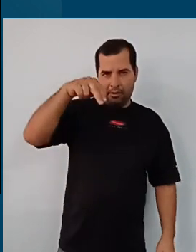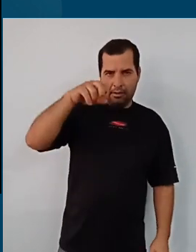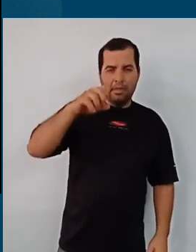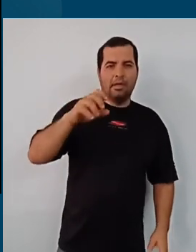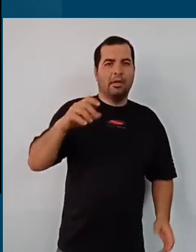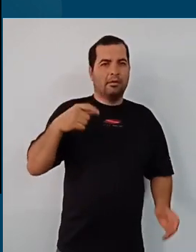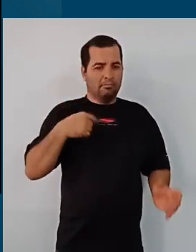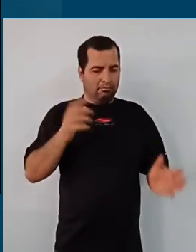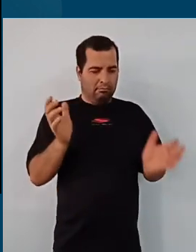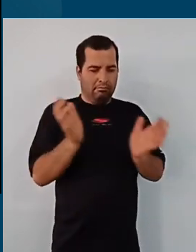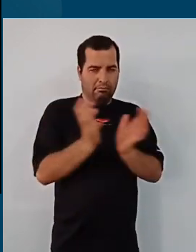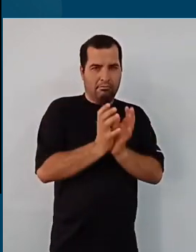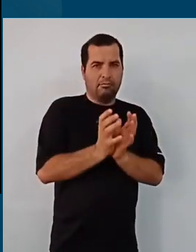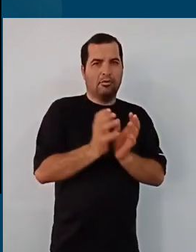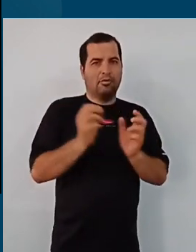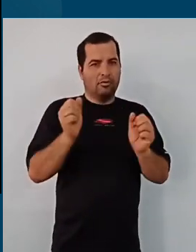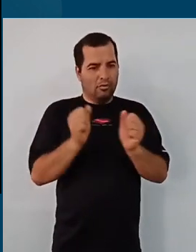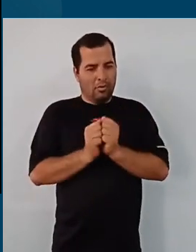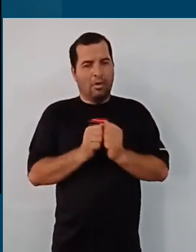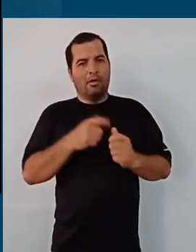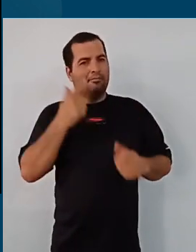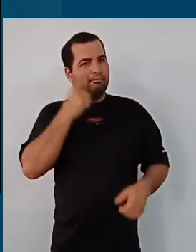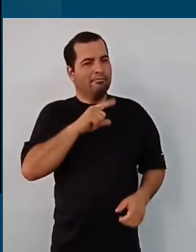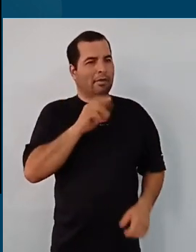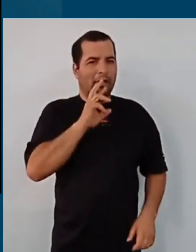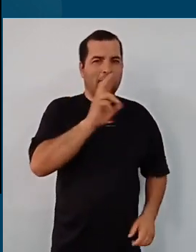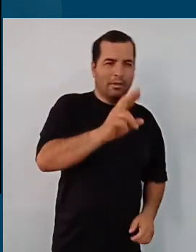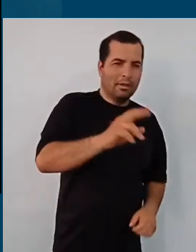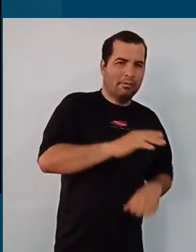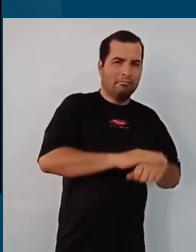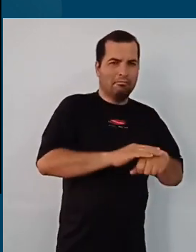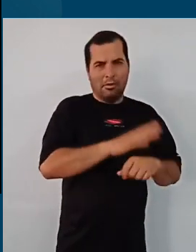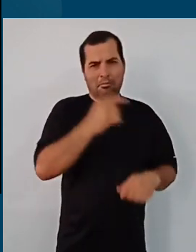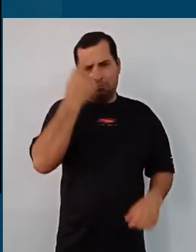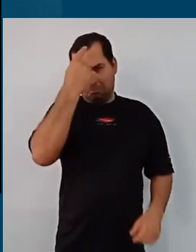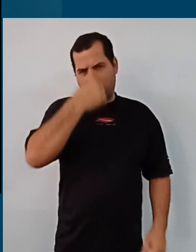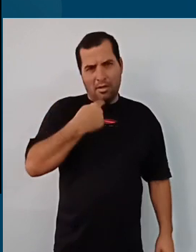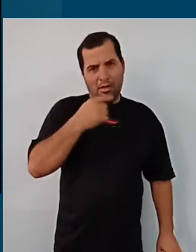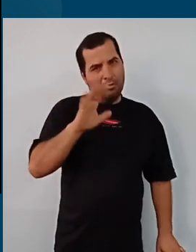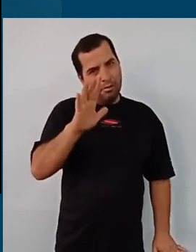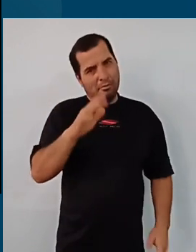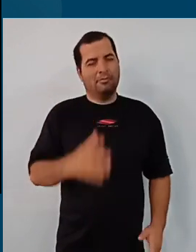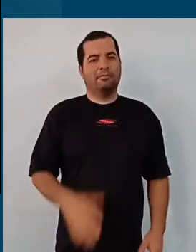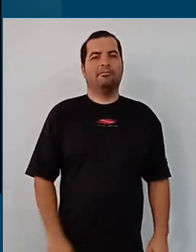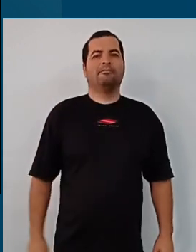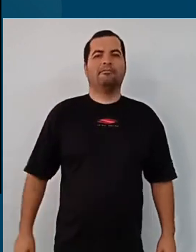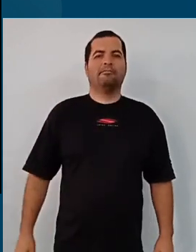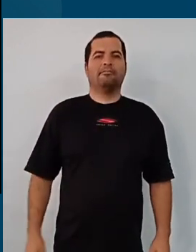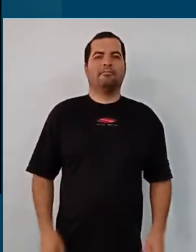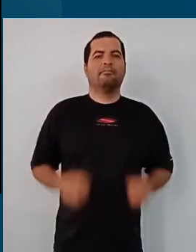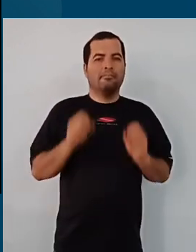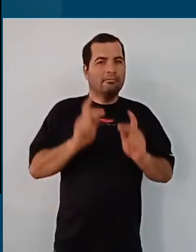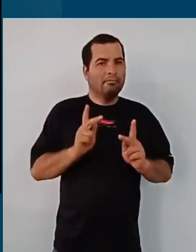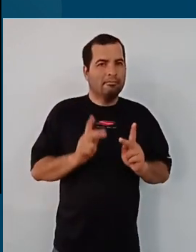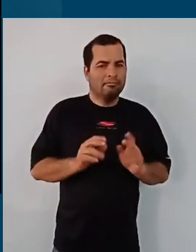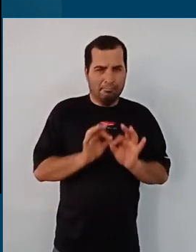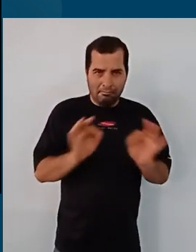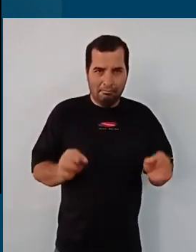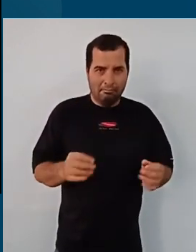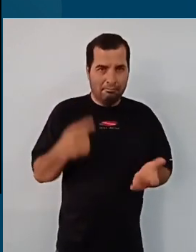a agrupar isso para que a gente possa conversar daqui uma meia hora, mais ou menos, de conversa. Tá bem